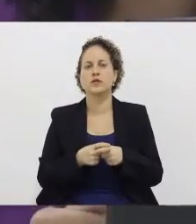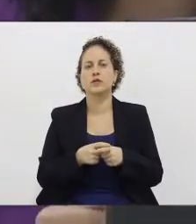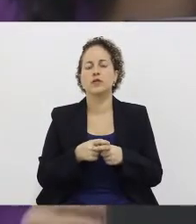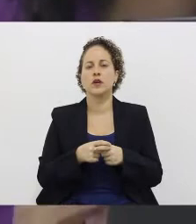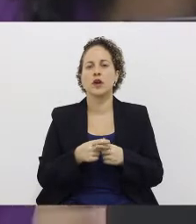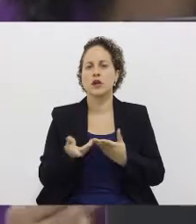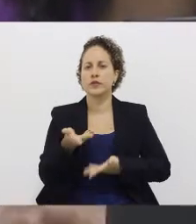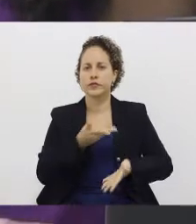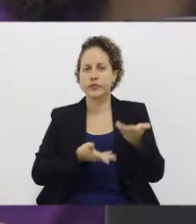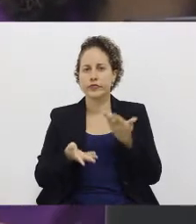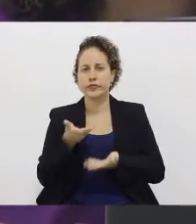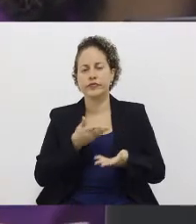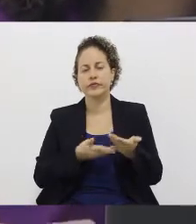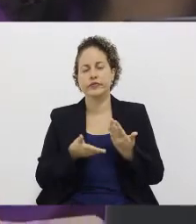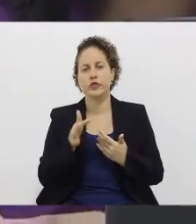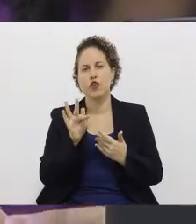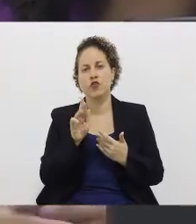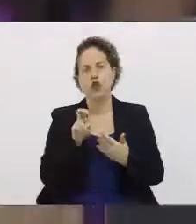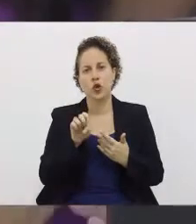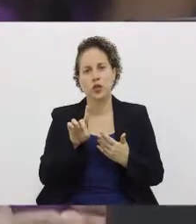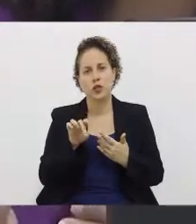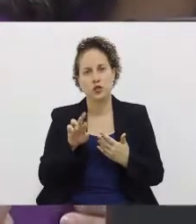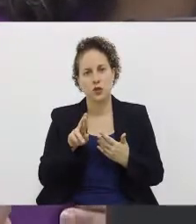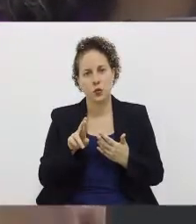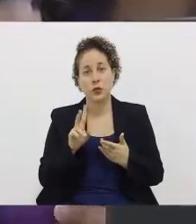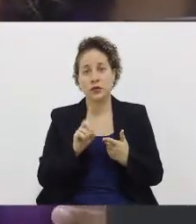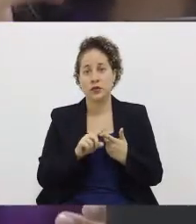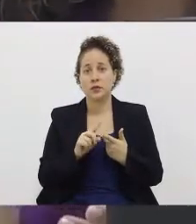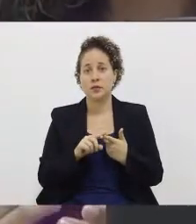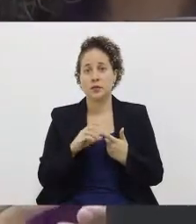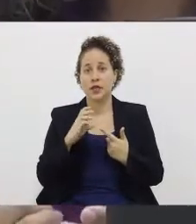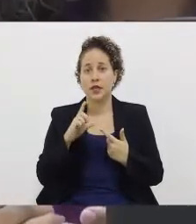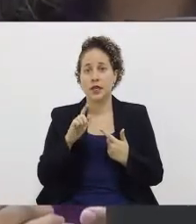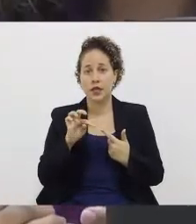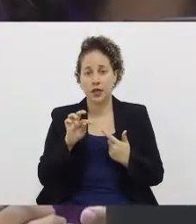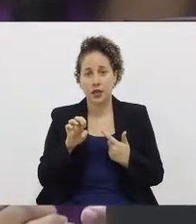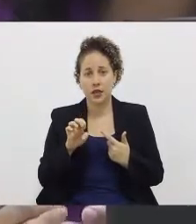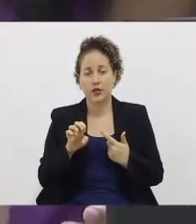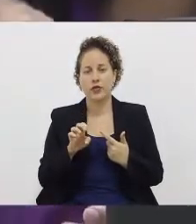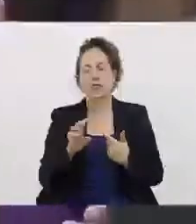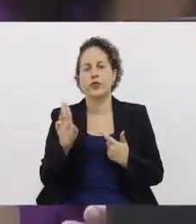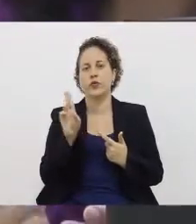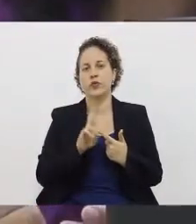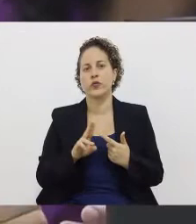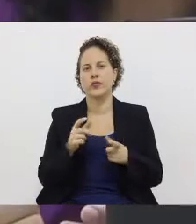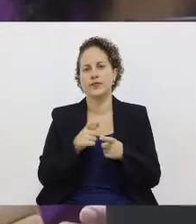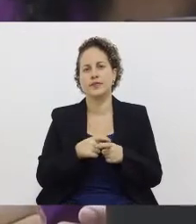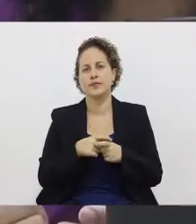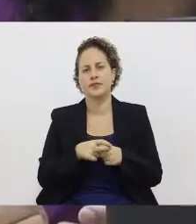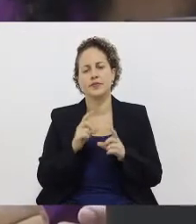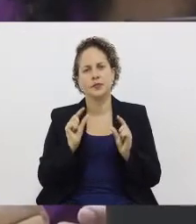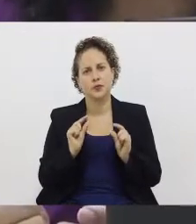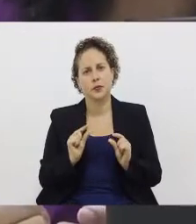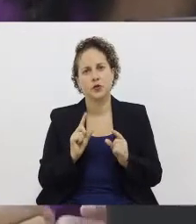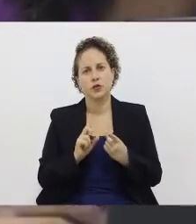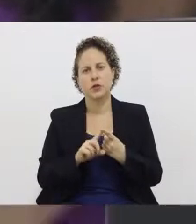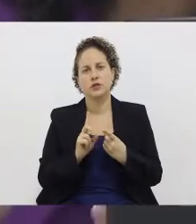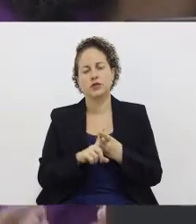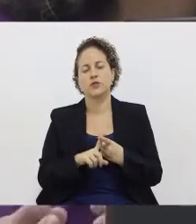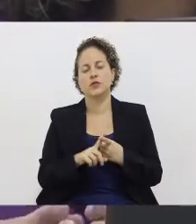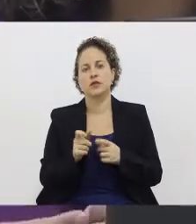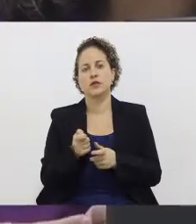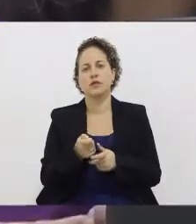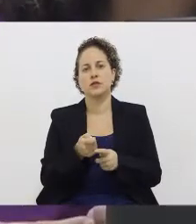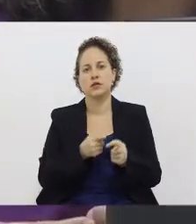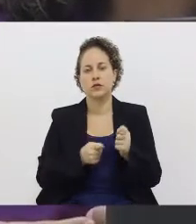muito próximo entre fornecedor e cliente. Porque, como eu já falei, com o uso de lotes menores, com o uso de menores estoques de segurança,